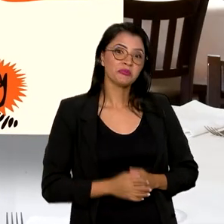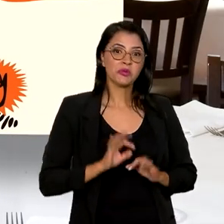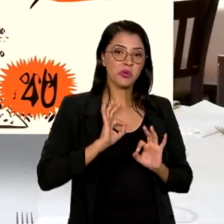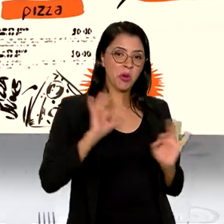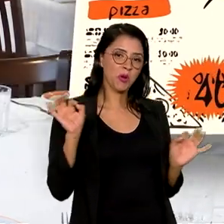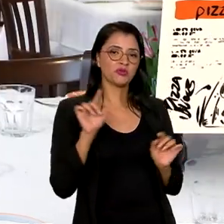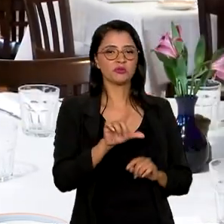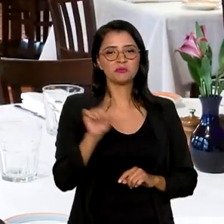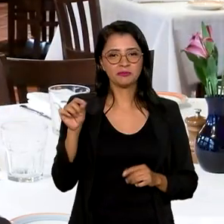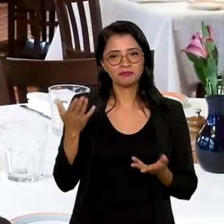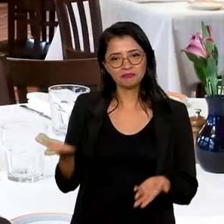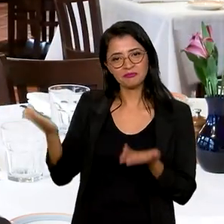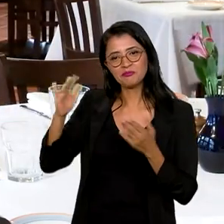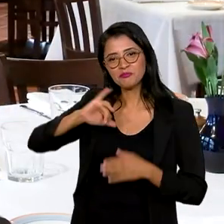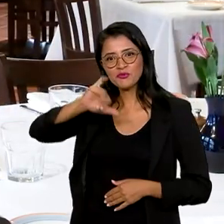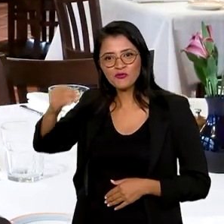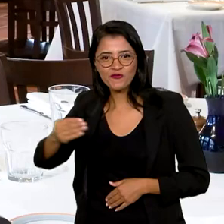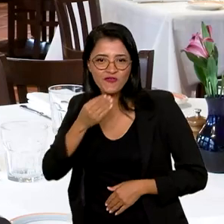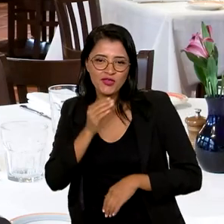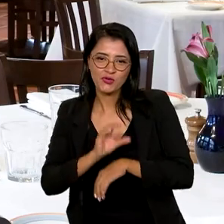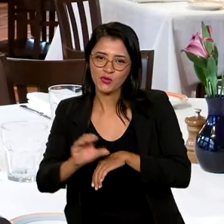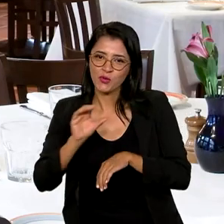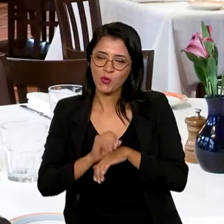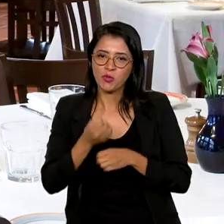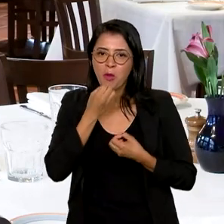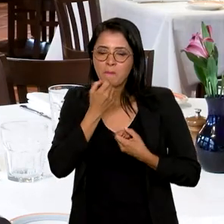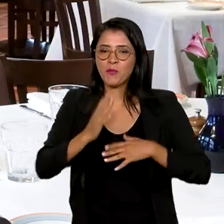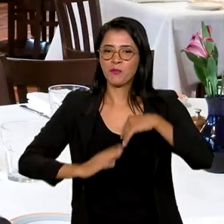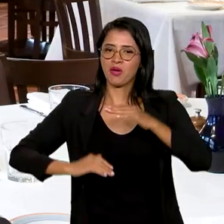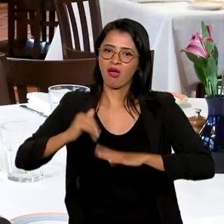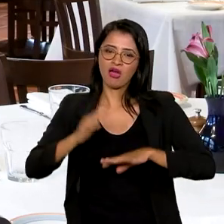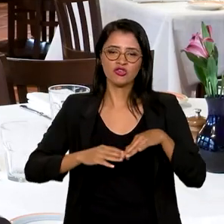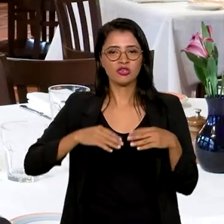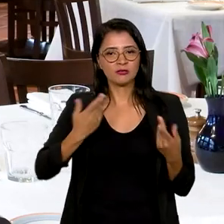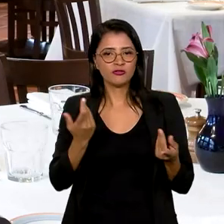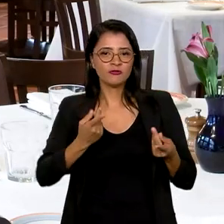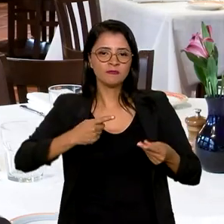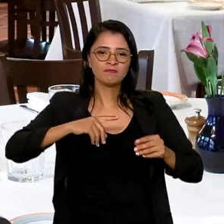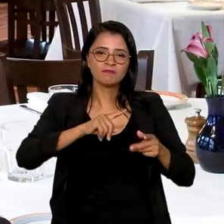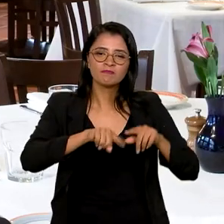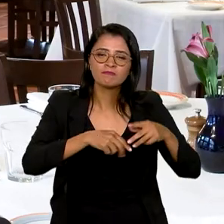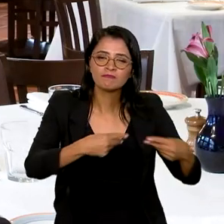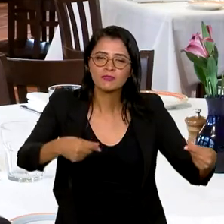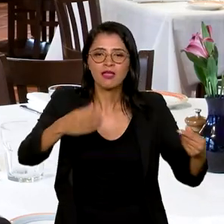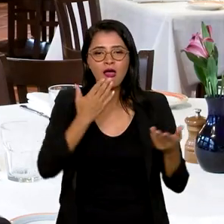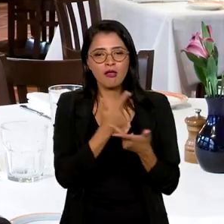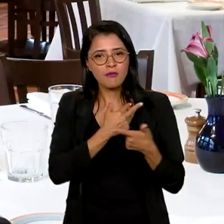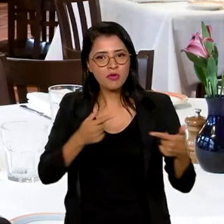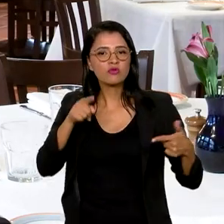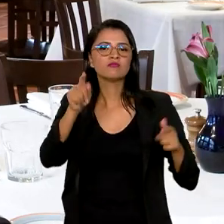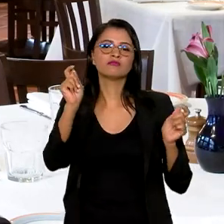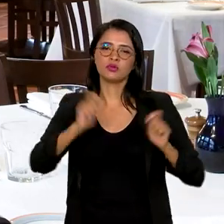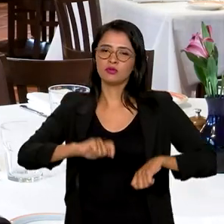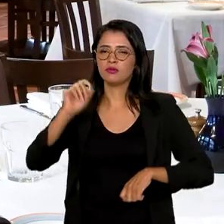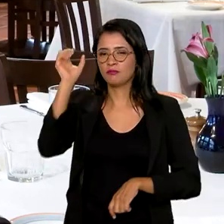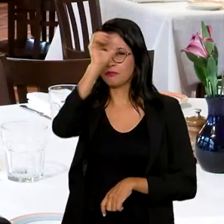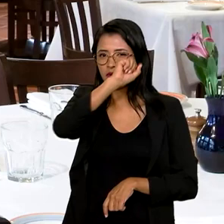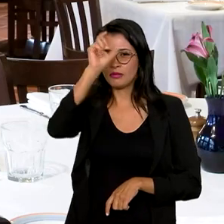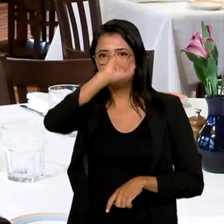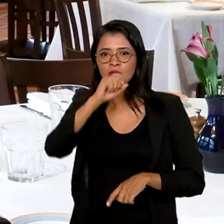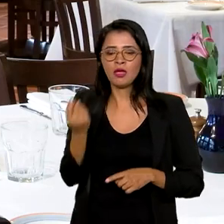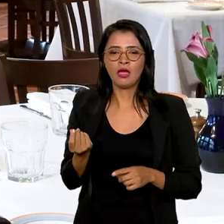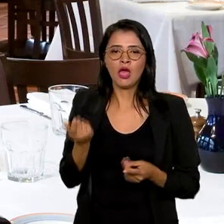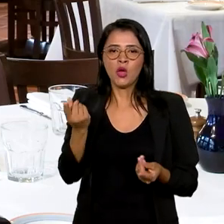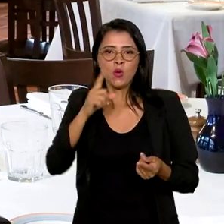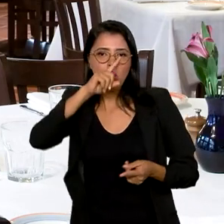Excelente escolha! Aproveite o curso de boas práticas de manipulação de alimentos. Com ele, você vai poder aprender a reduzir